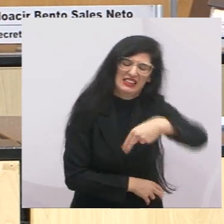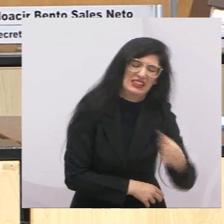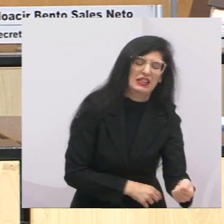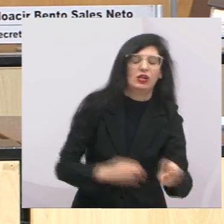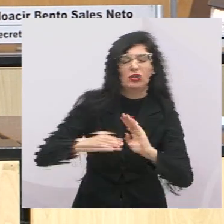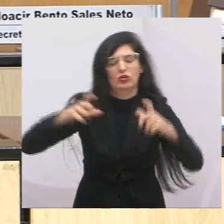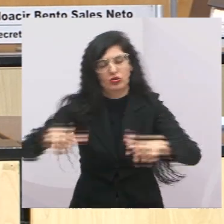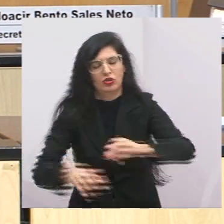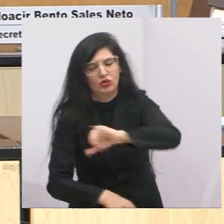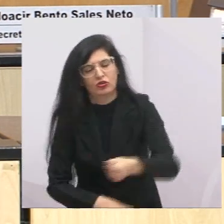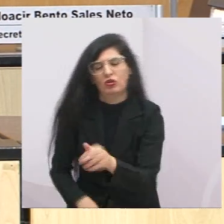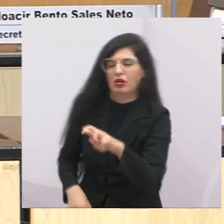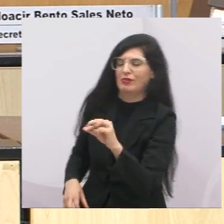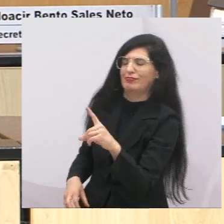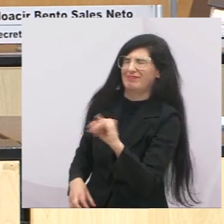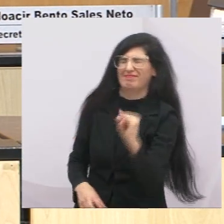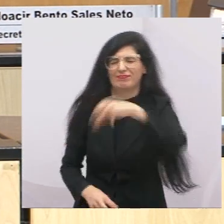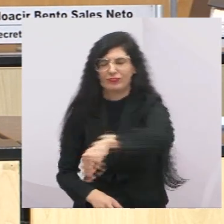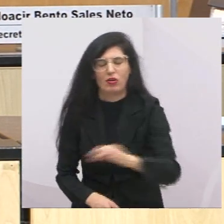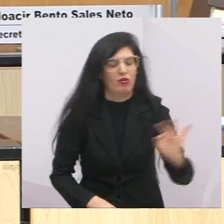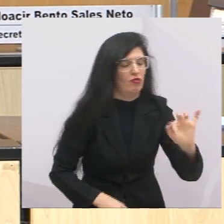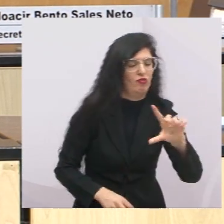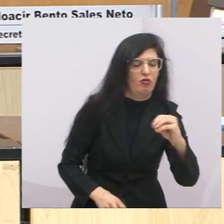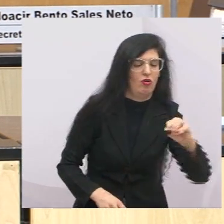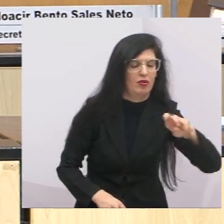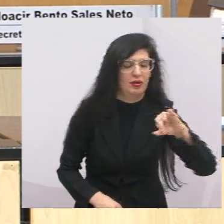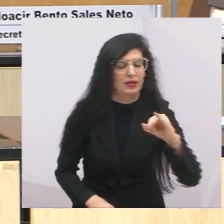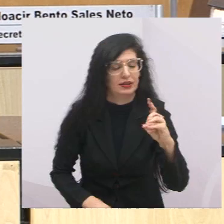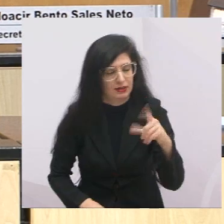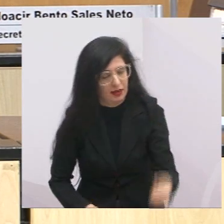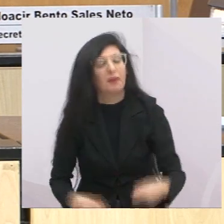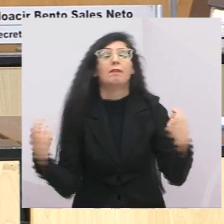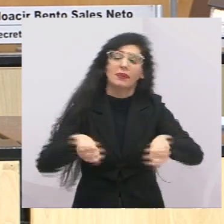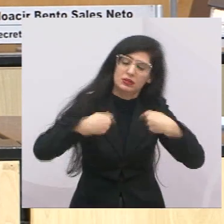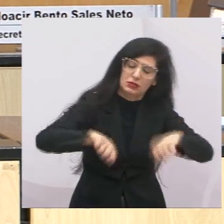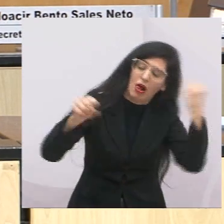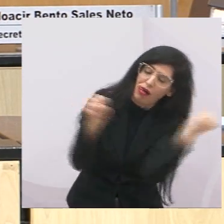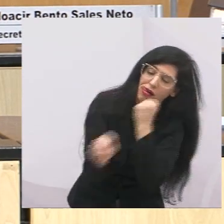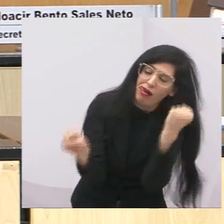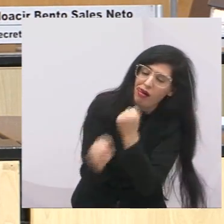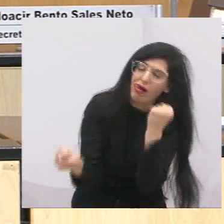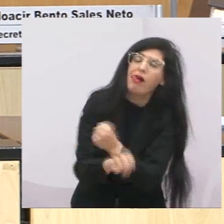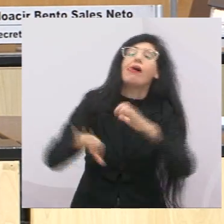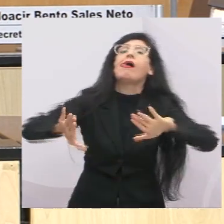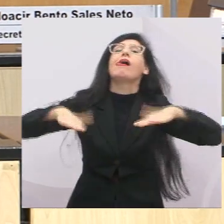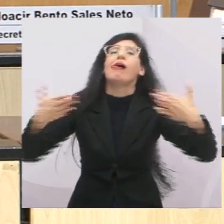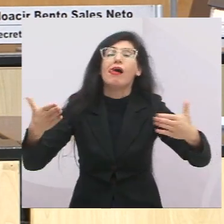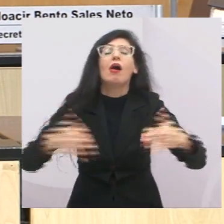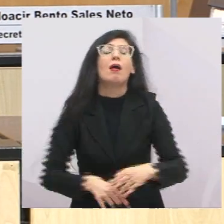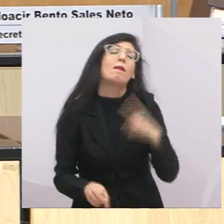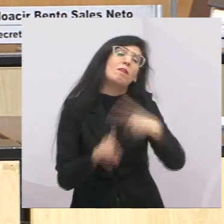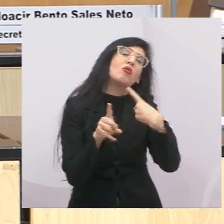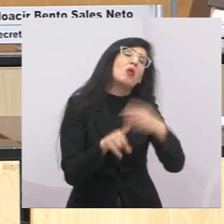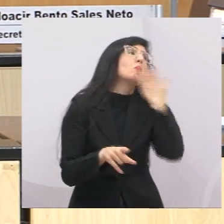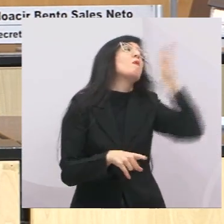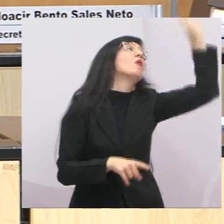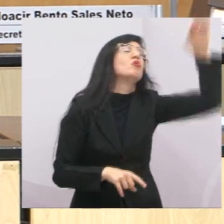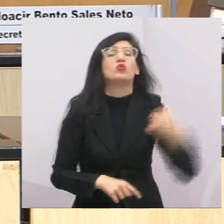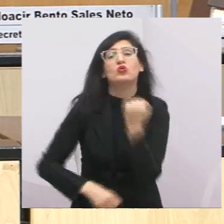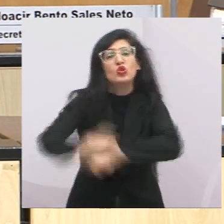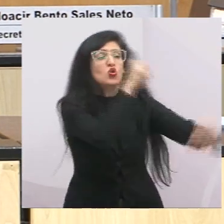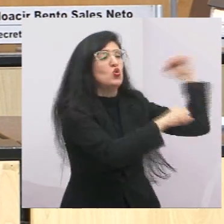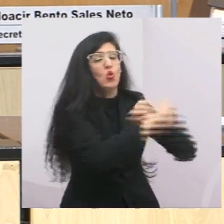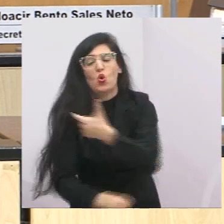Escola Pedro Ernesto, para dar mais dignidade aos moradores no atendimento à saúde, posto que foi previsto para 2019